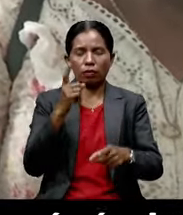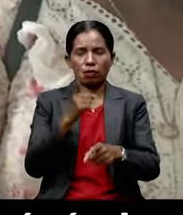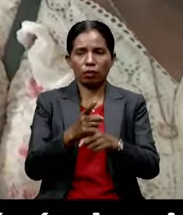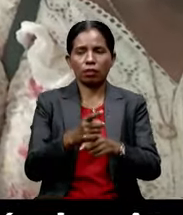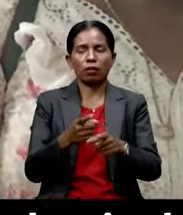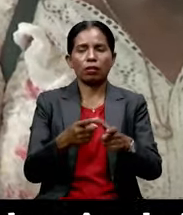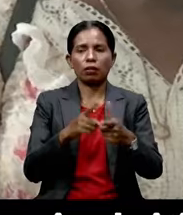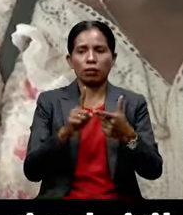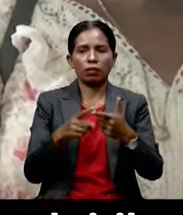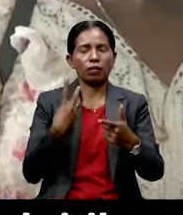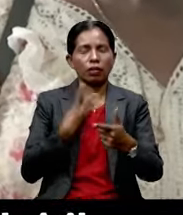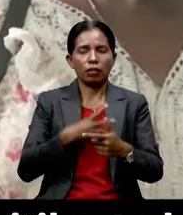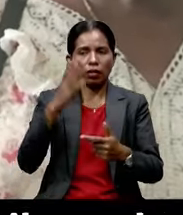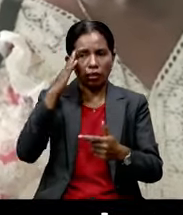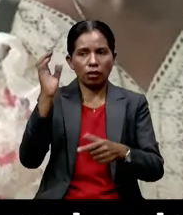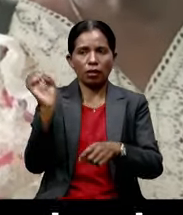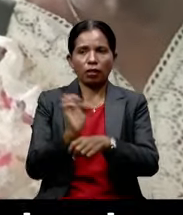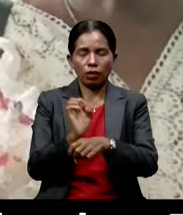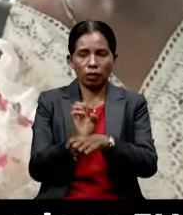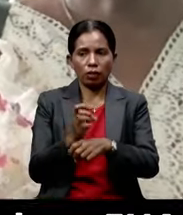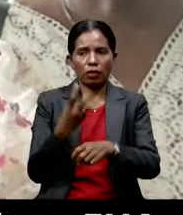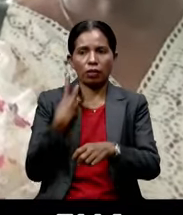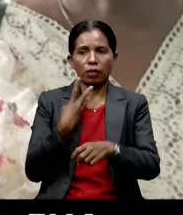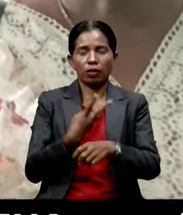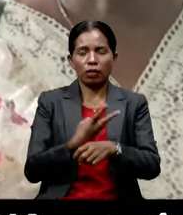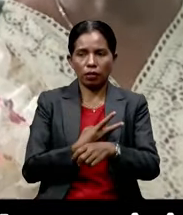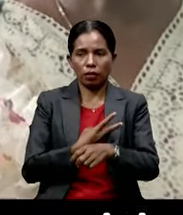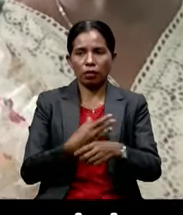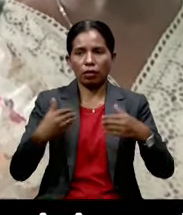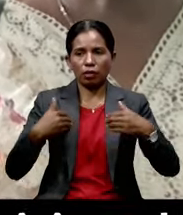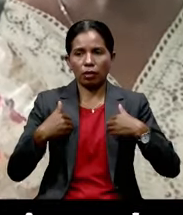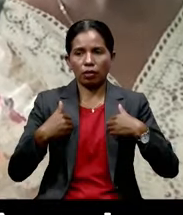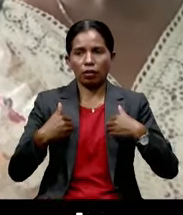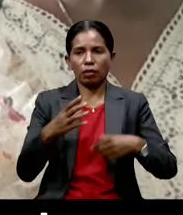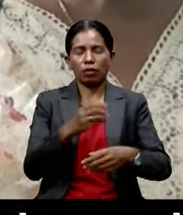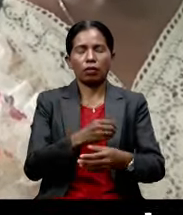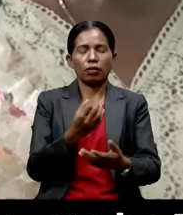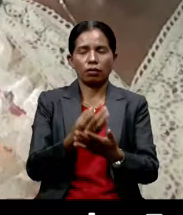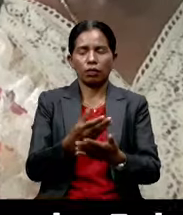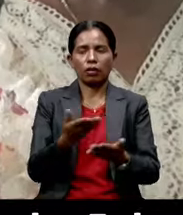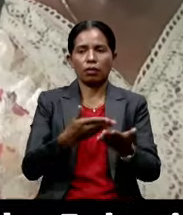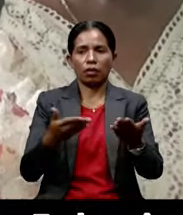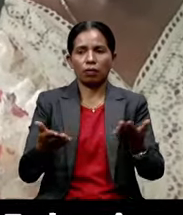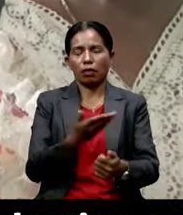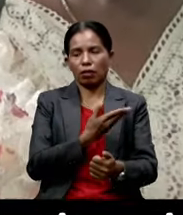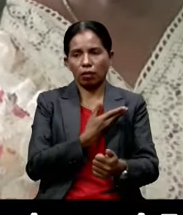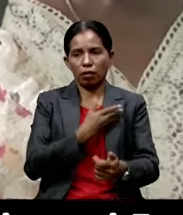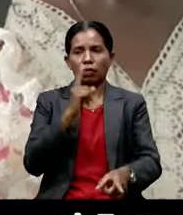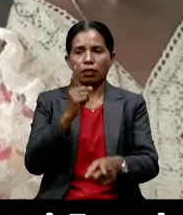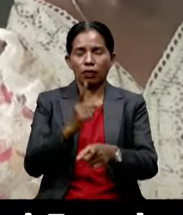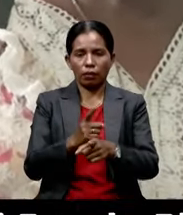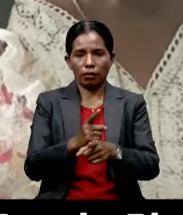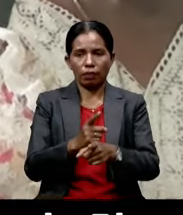segundo ita tene ekonomikamente ita inflasaun ne be ita sor inflasaun ne be bo kata sasan